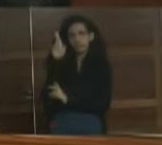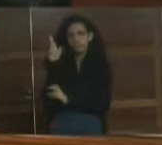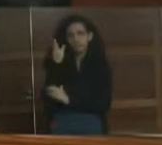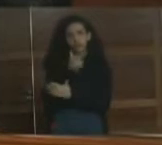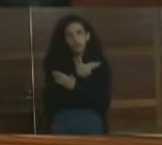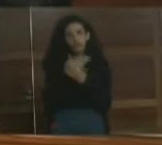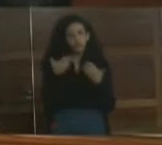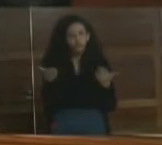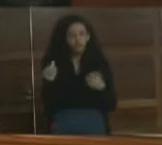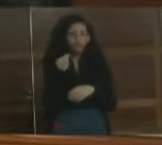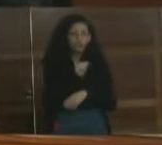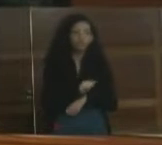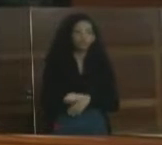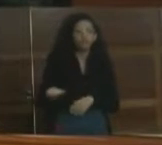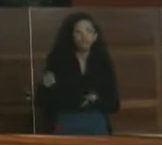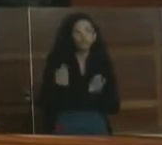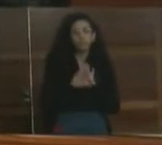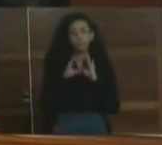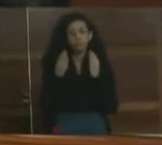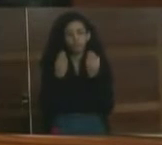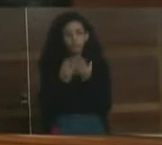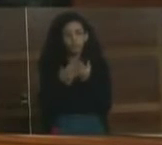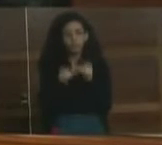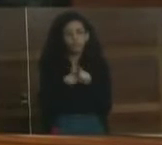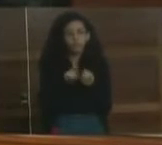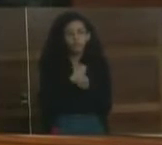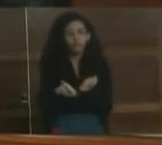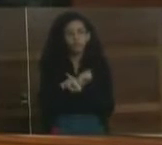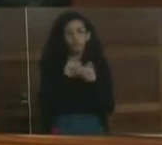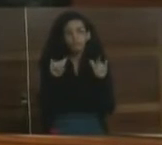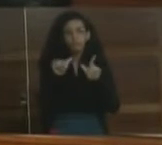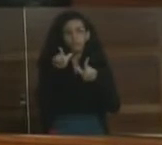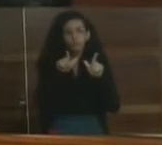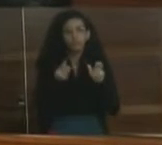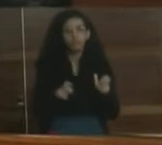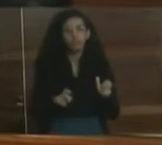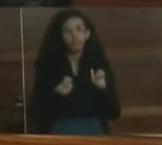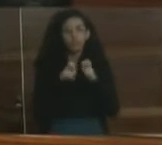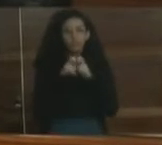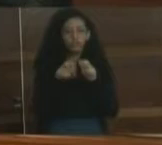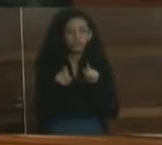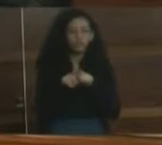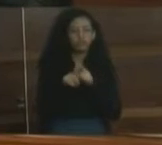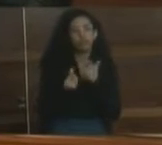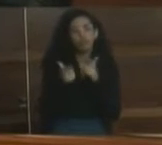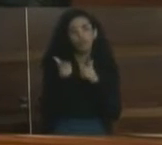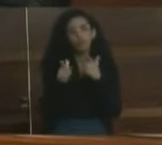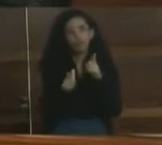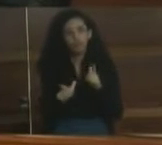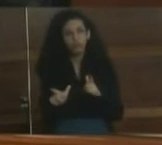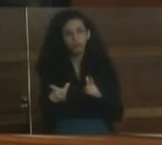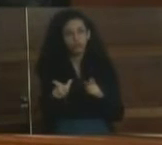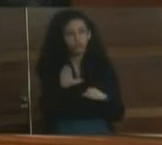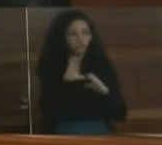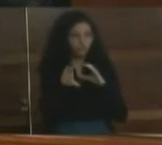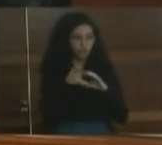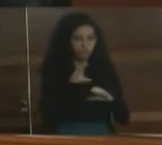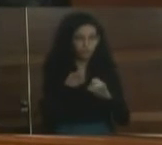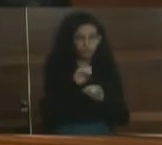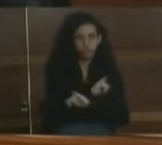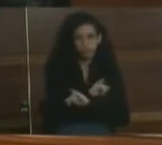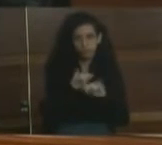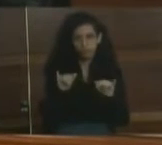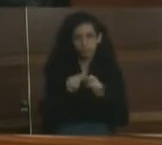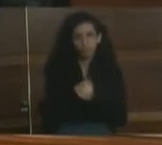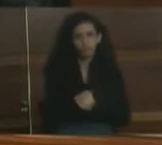outras organizações e associações comunitárias além de ter feito divulgação via tv câmara e por meios dos demais meios também comunicação